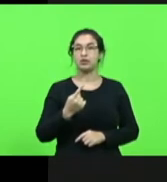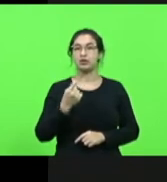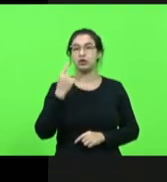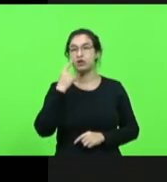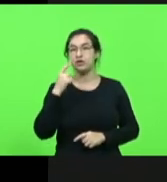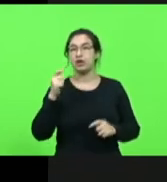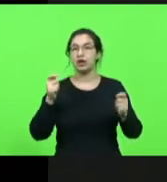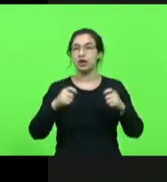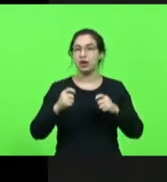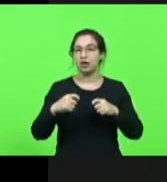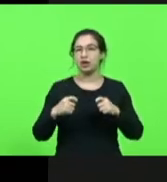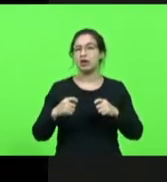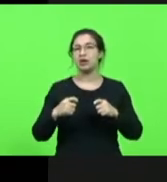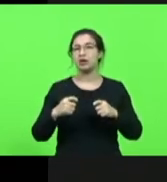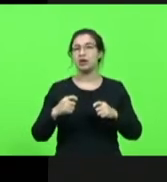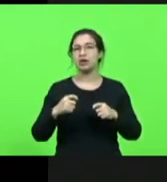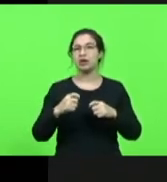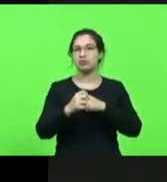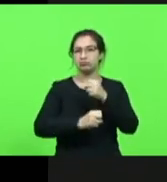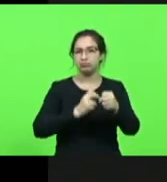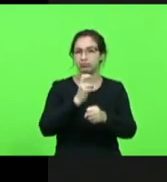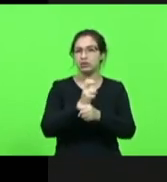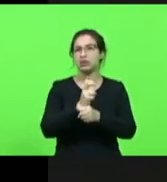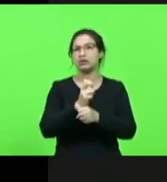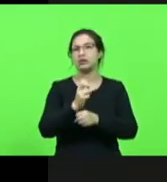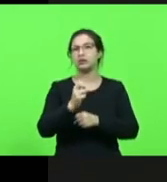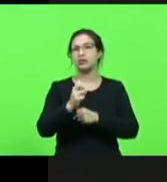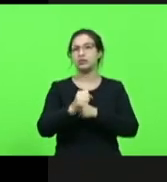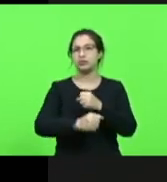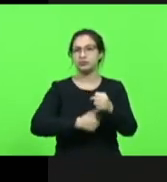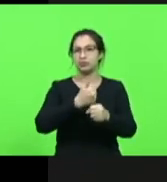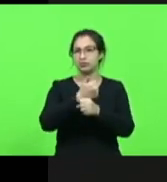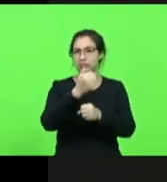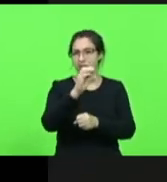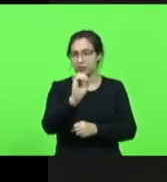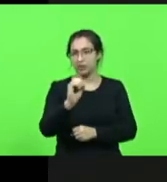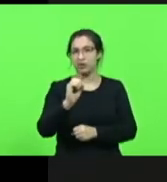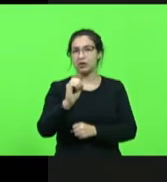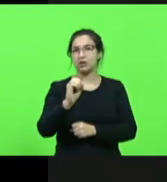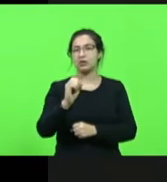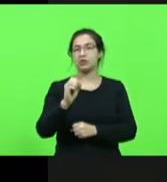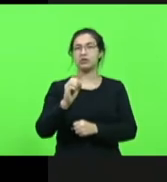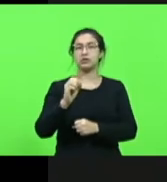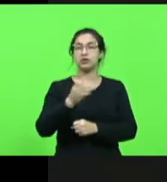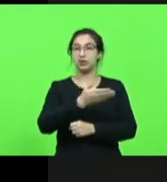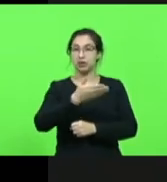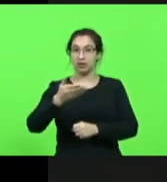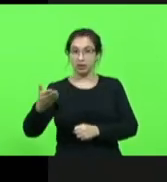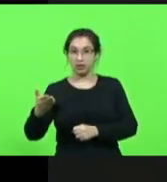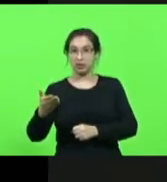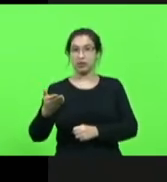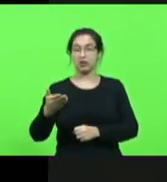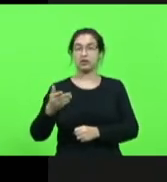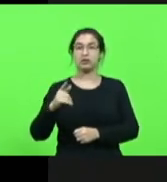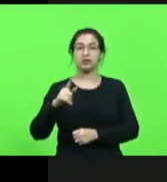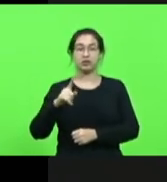de nós garantirmos que daqui mais 5, daqui mais 10, daqui mais 15 anos, aqueles que são os